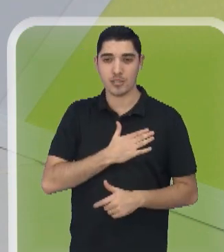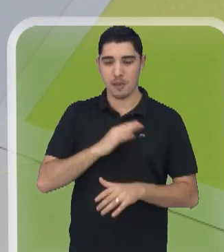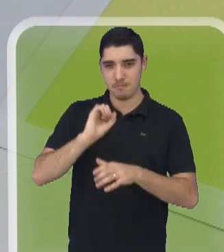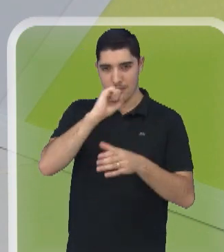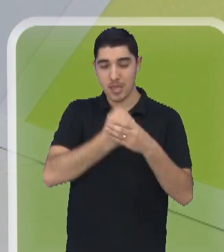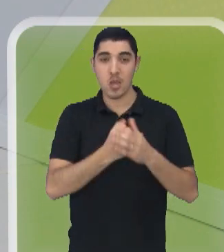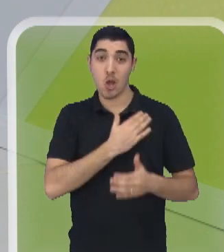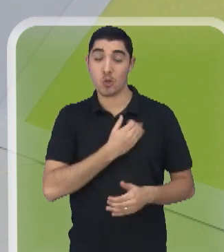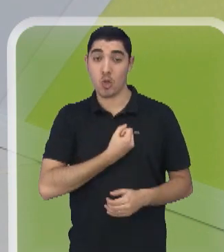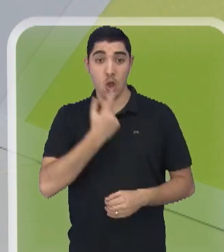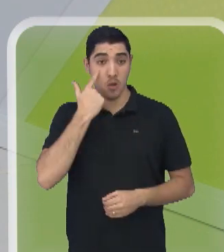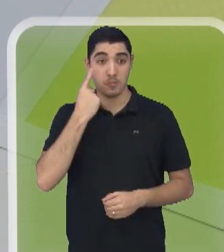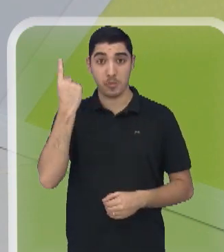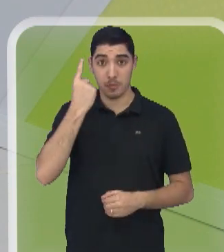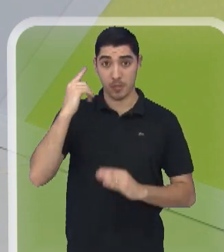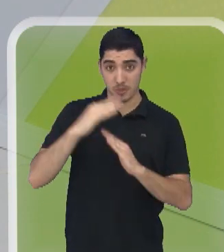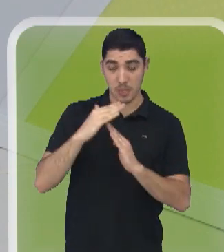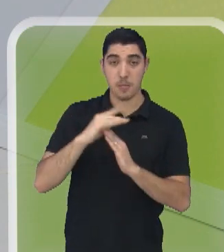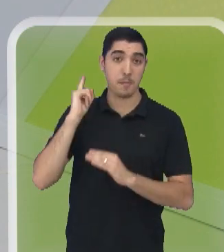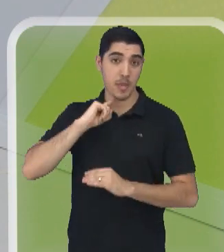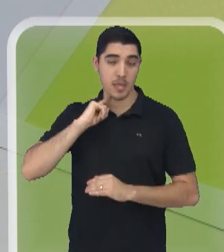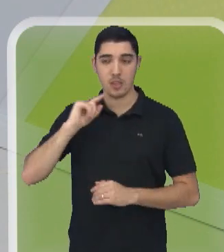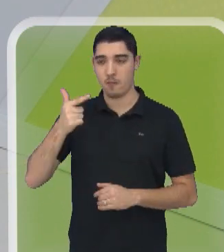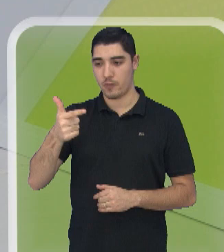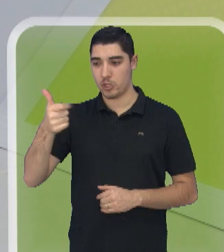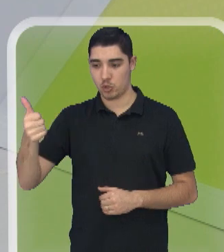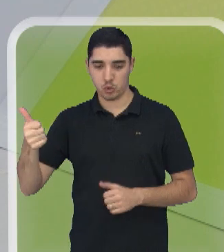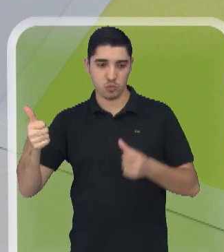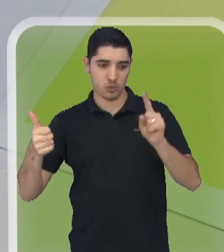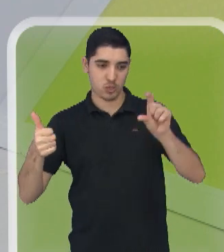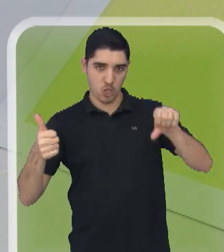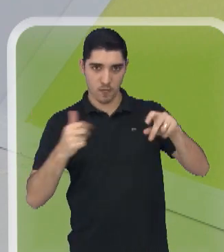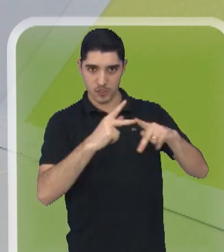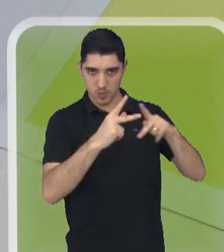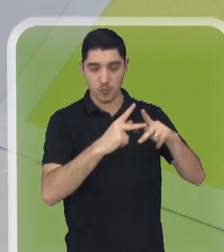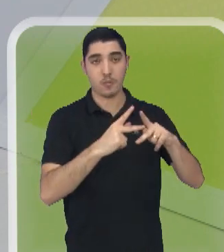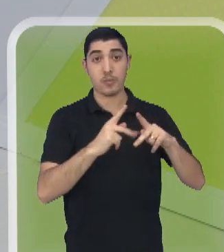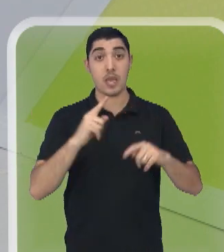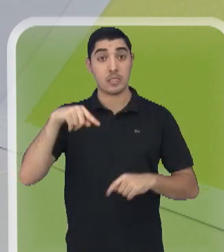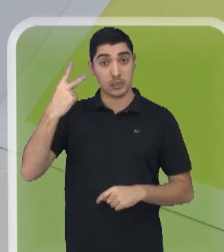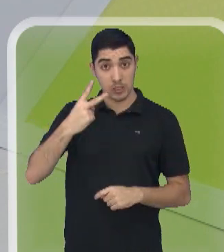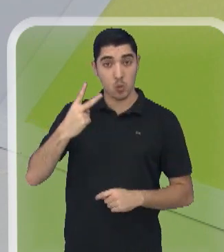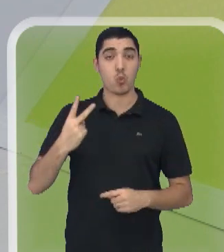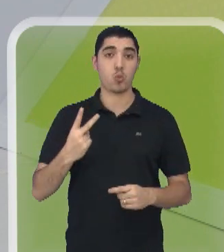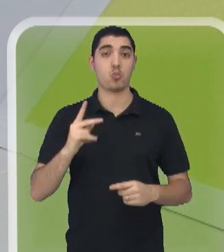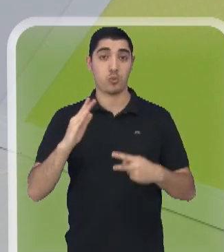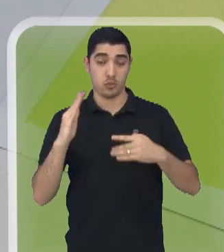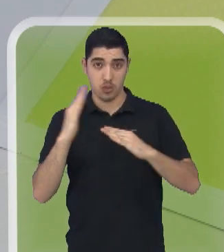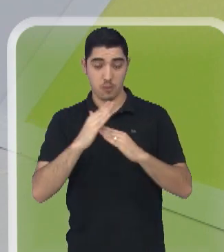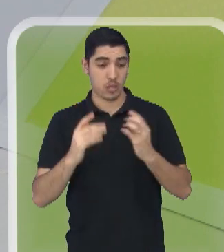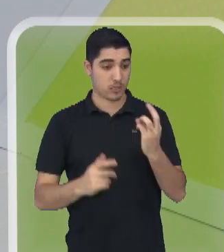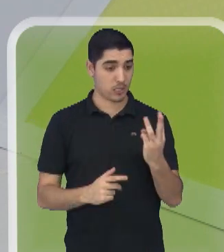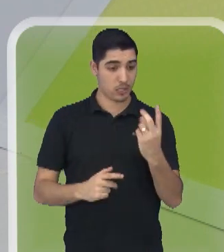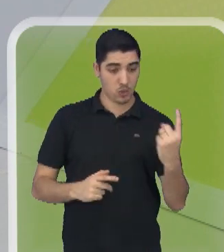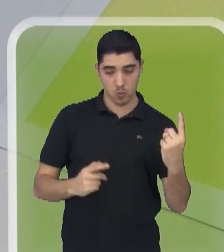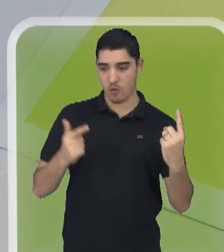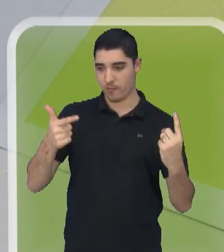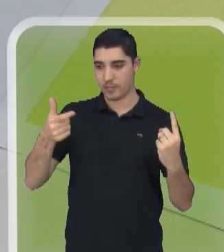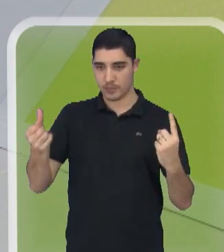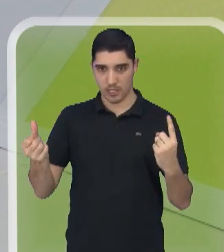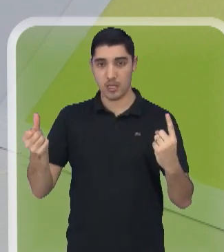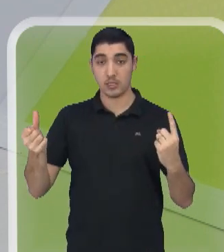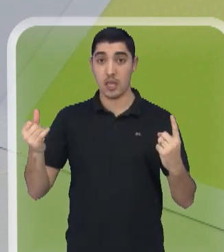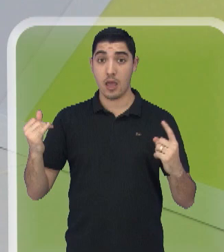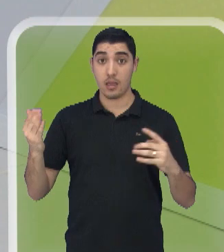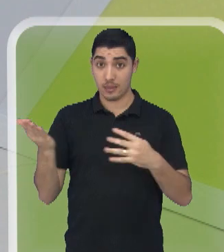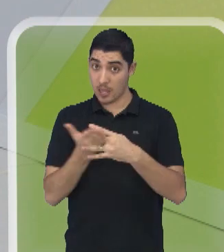ter uma ideia, ó, primeiro quarto vencido pelo Minas, 21-19, segundo quarto, São José deu troco, 31-26, levou o jogo para o